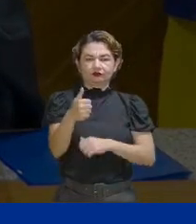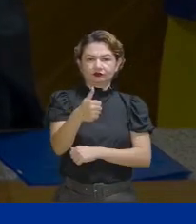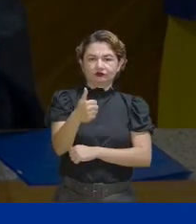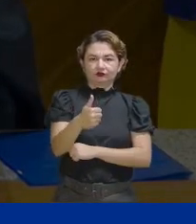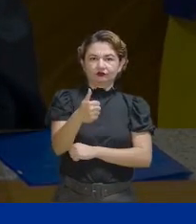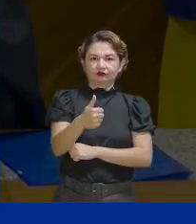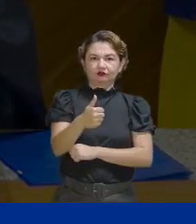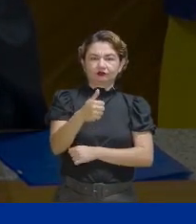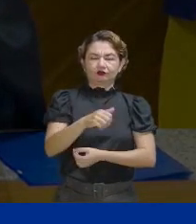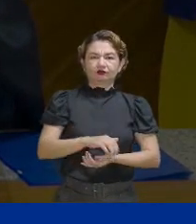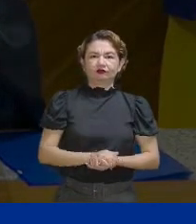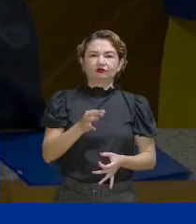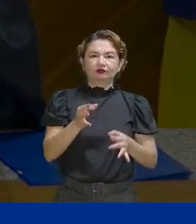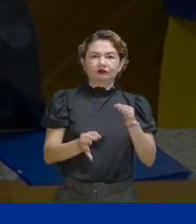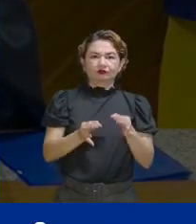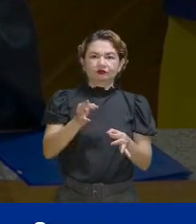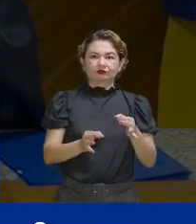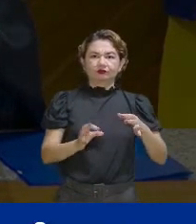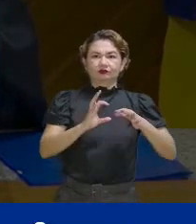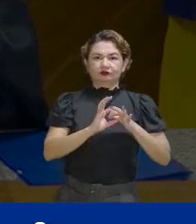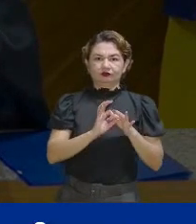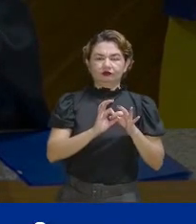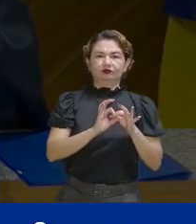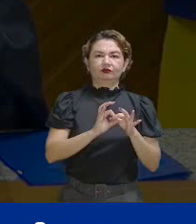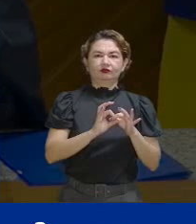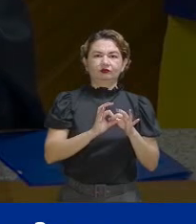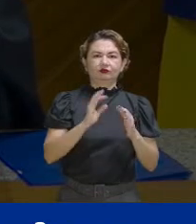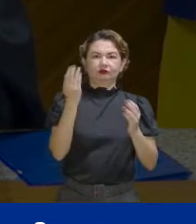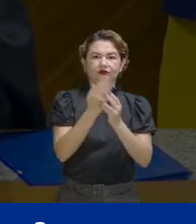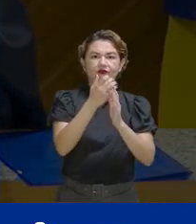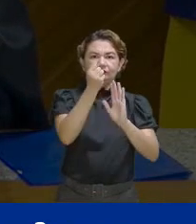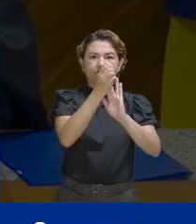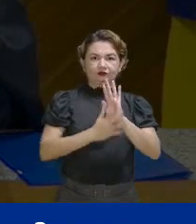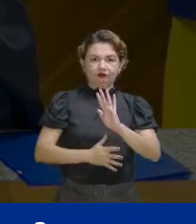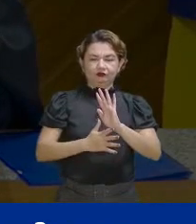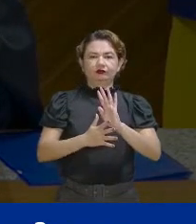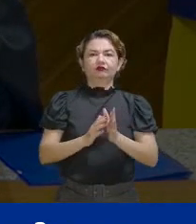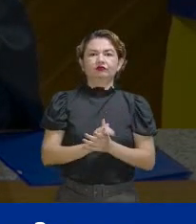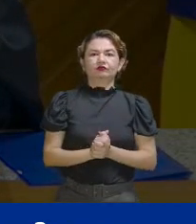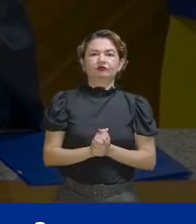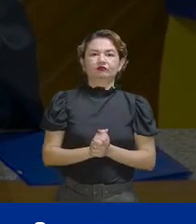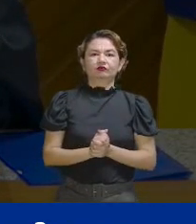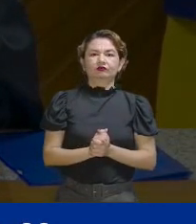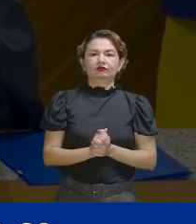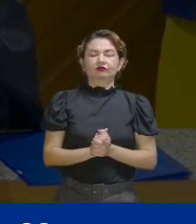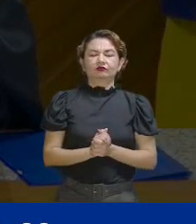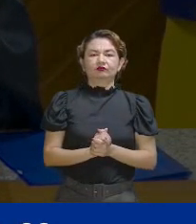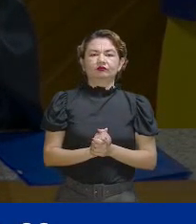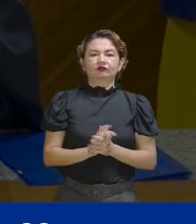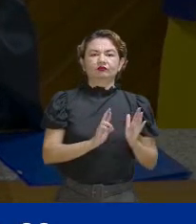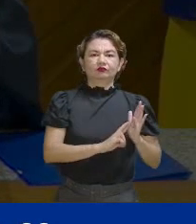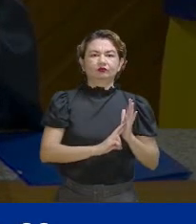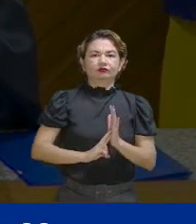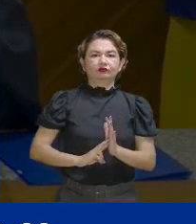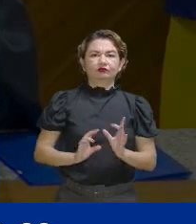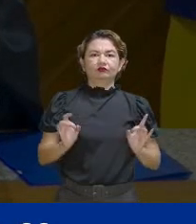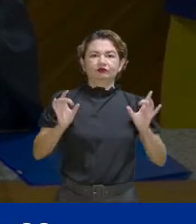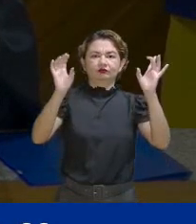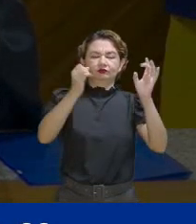pauta. Julgamento conjunto dos embargos, declaração nos embargos, declaração na representação